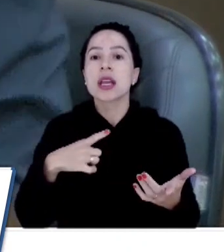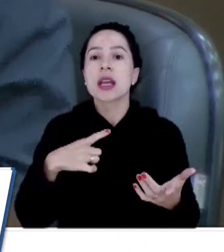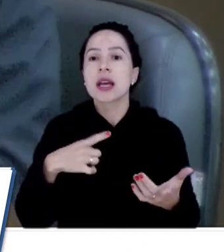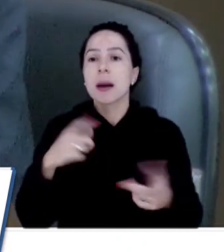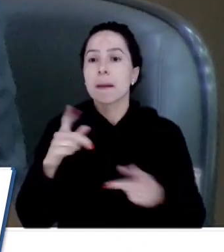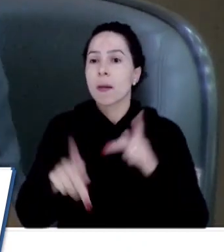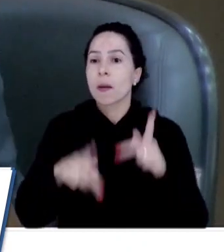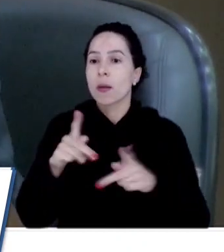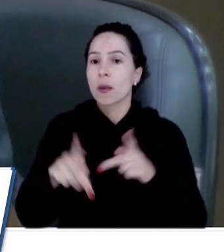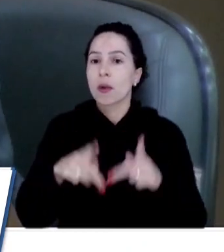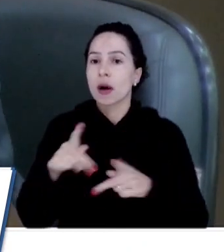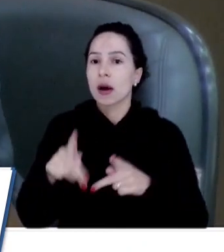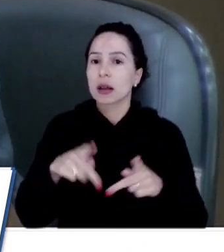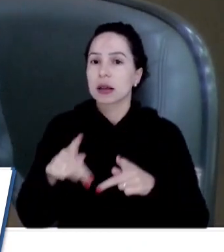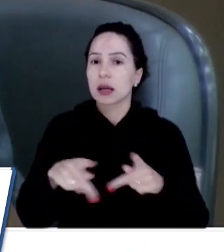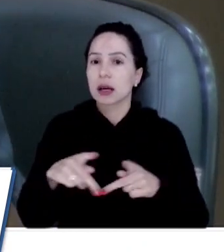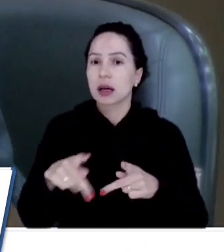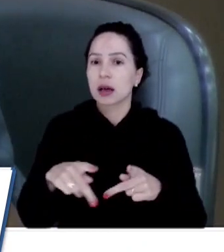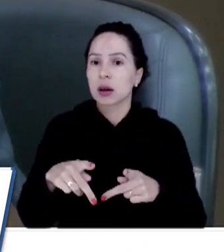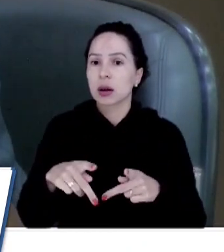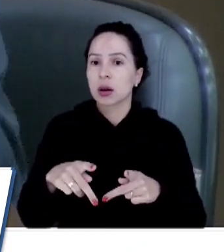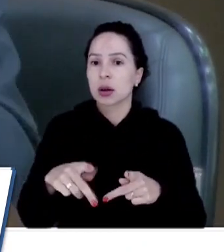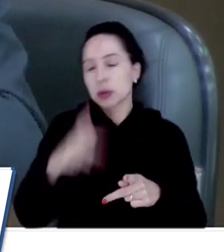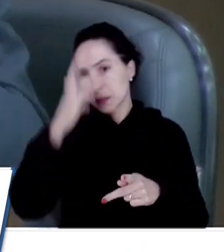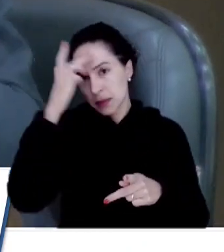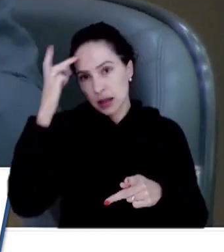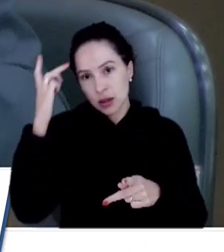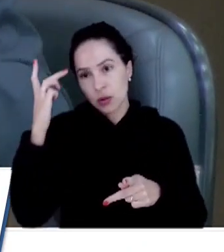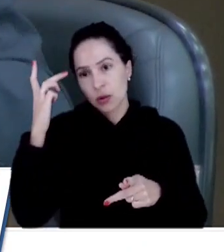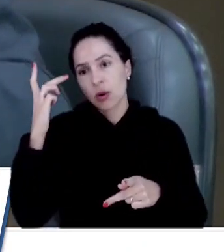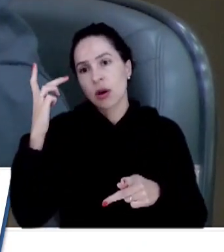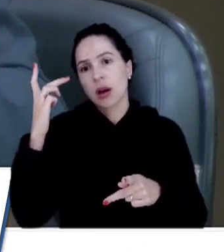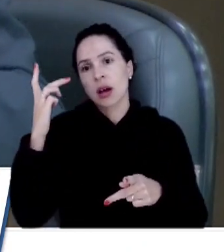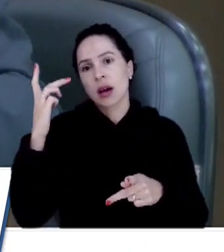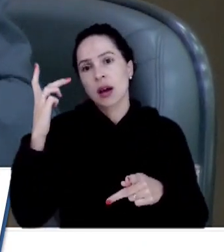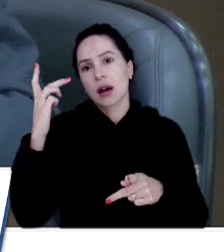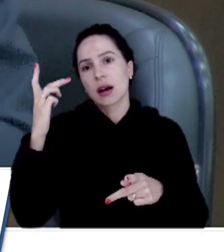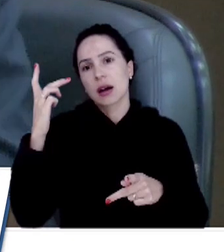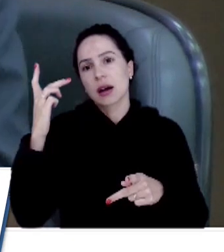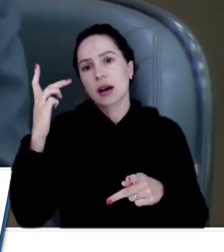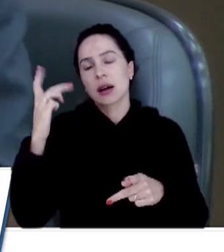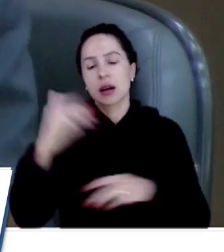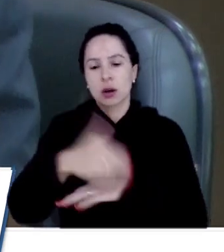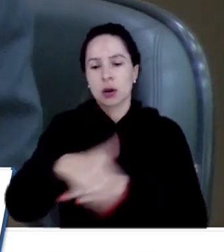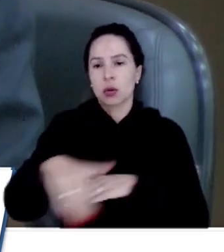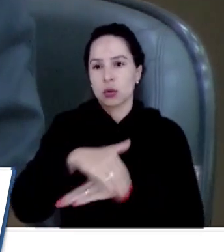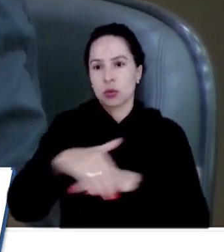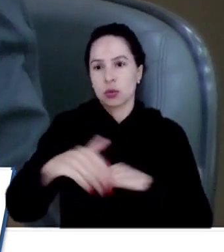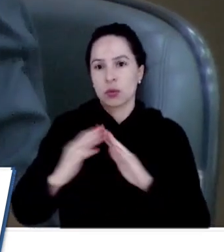população de pessoas em condição de rua,